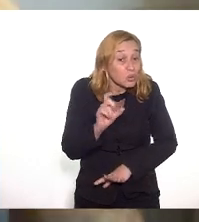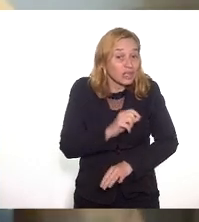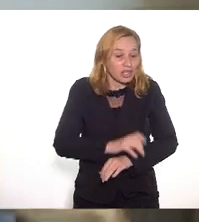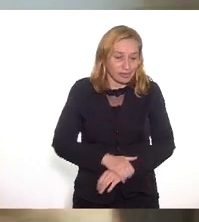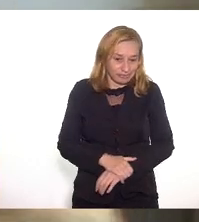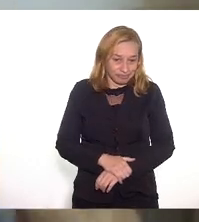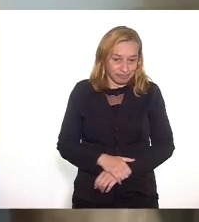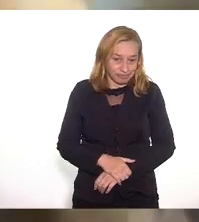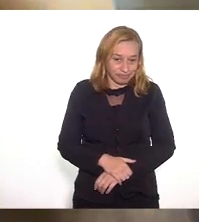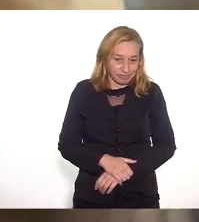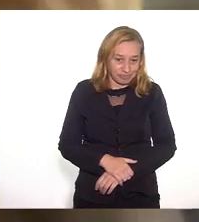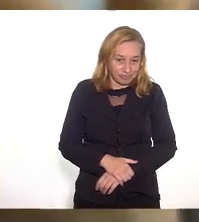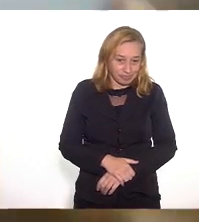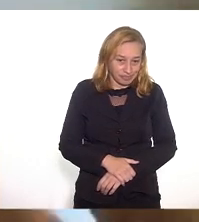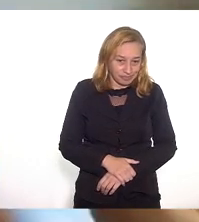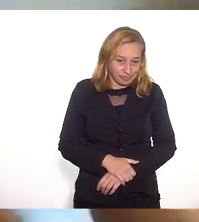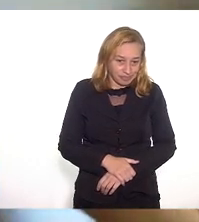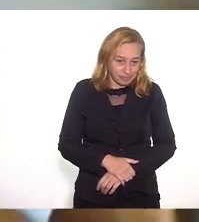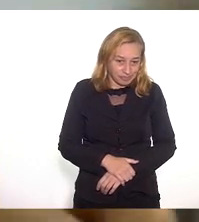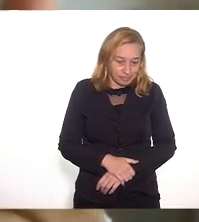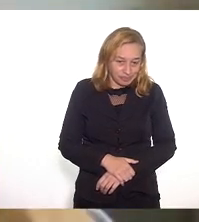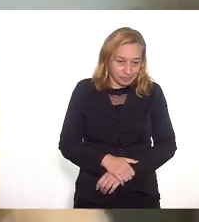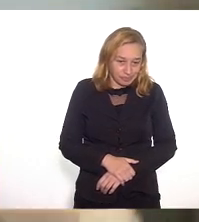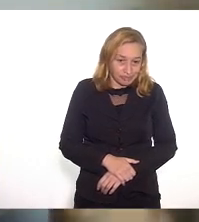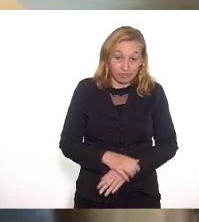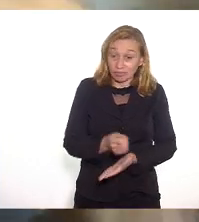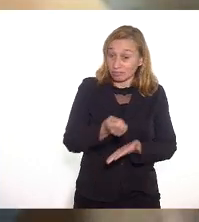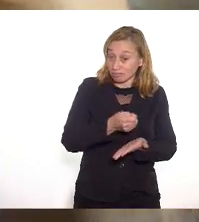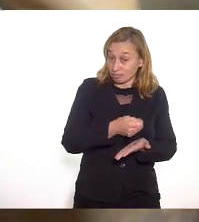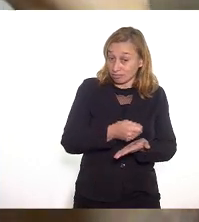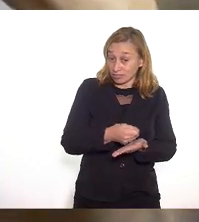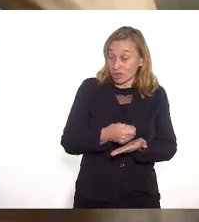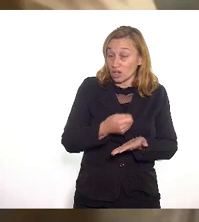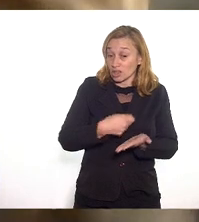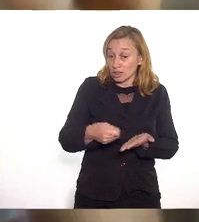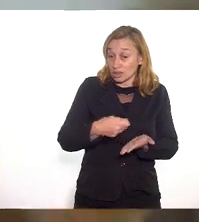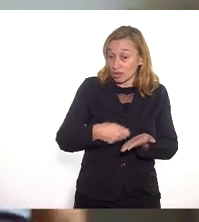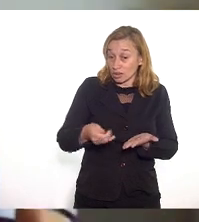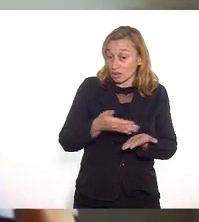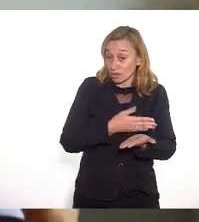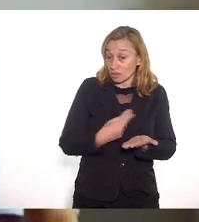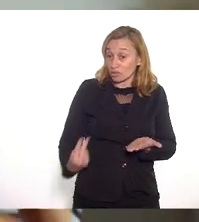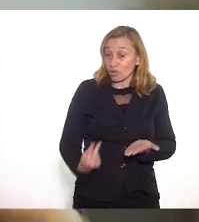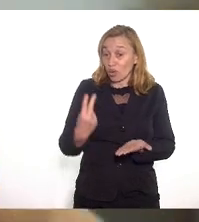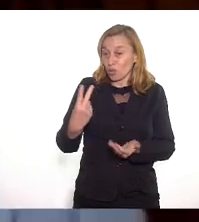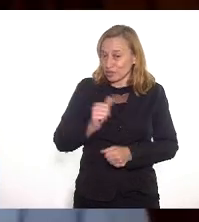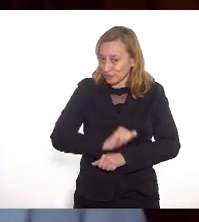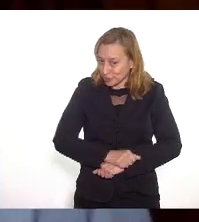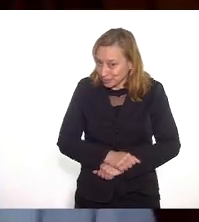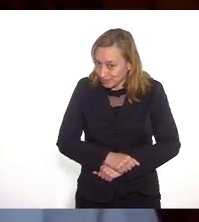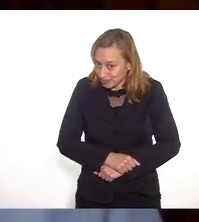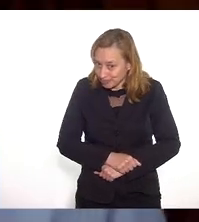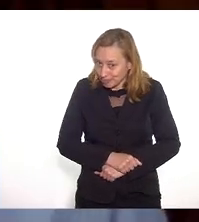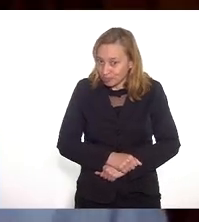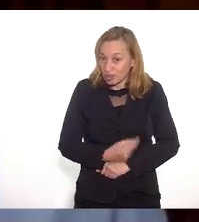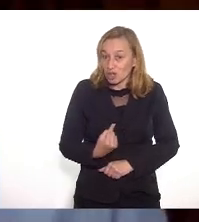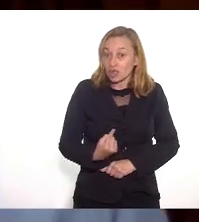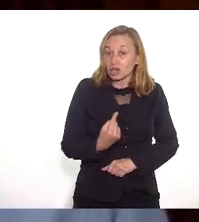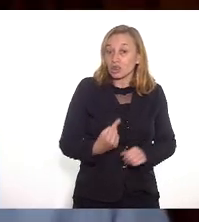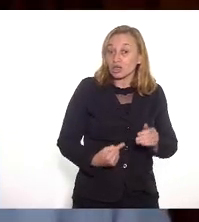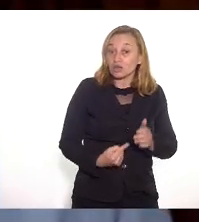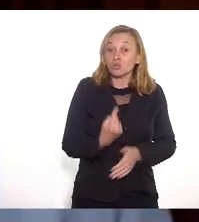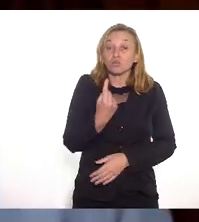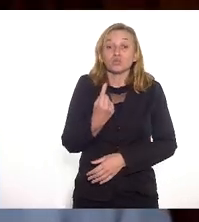sem estar explicitamente escrito, os seus princípios. Sim, e um claro. Desses